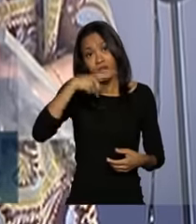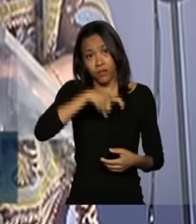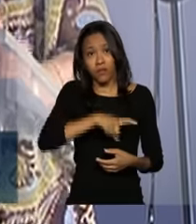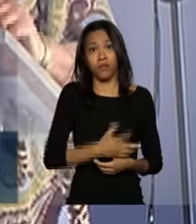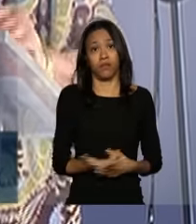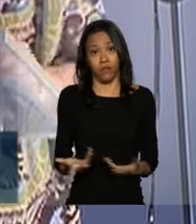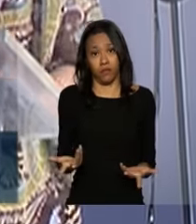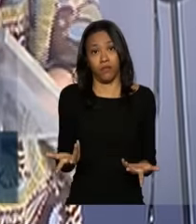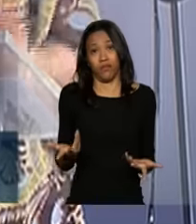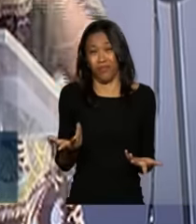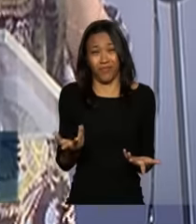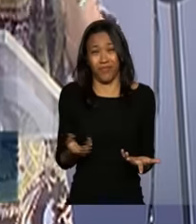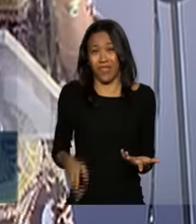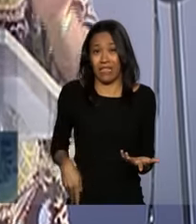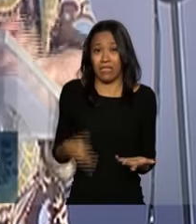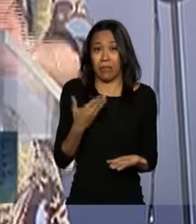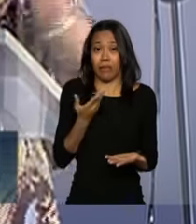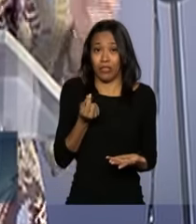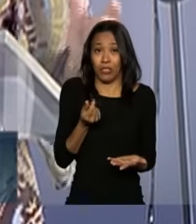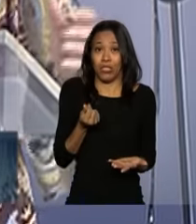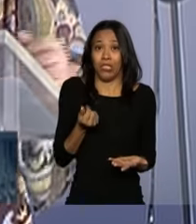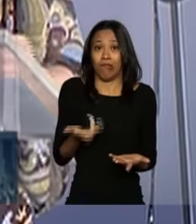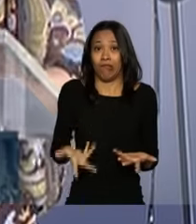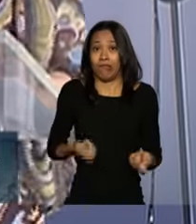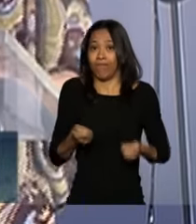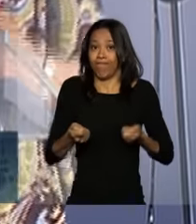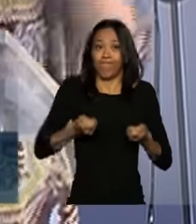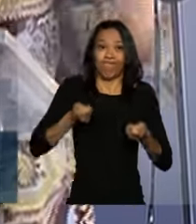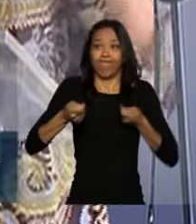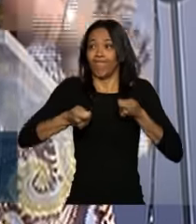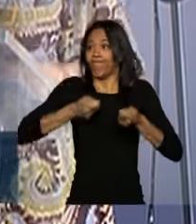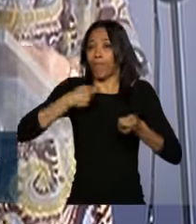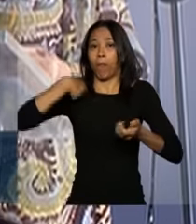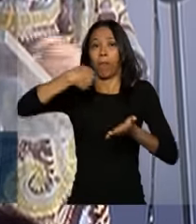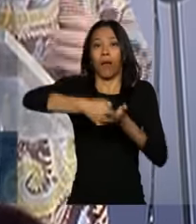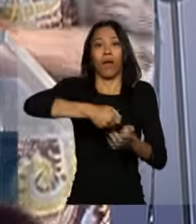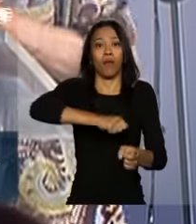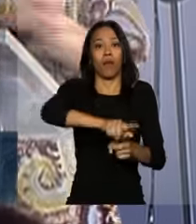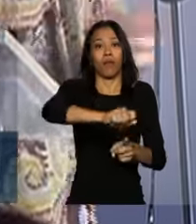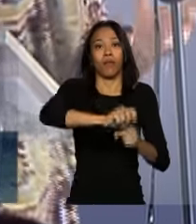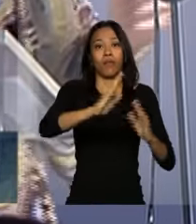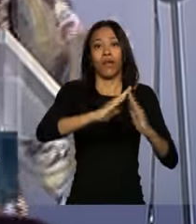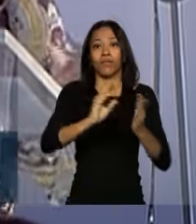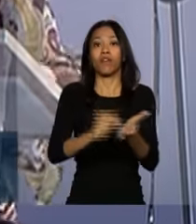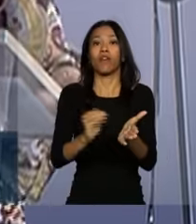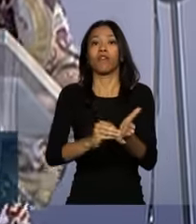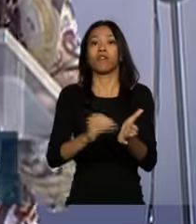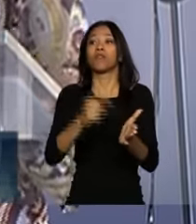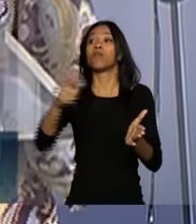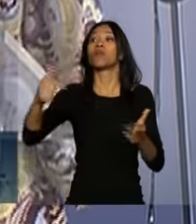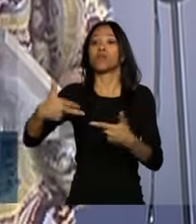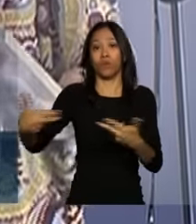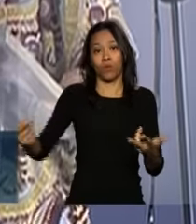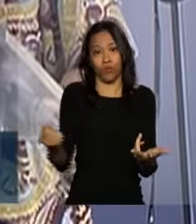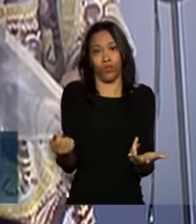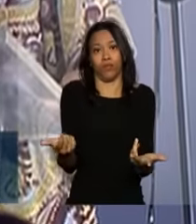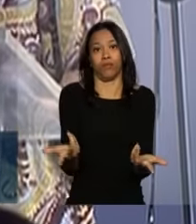faz muito mal para o bolso, porque você paga o aluguel e fica faltando para outras coisas.